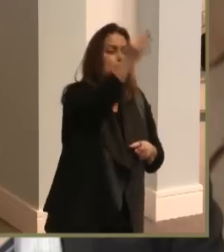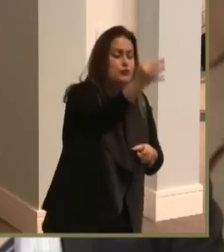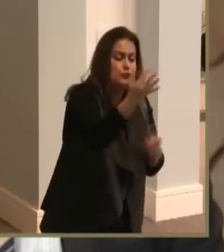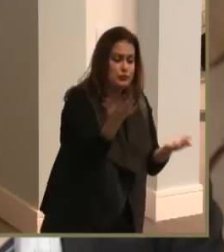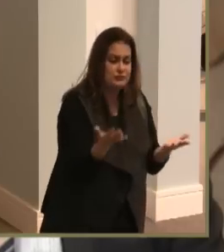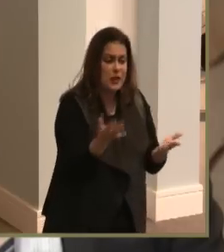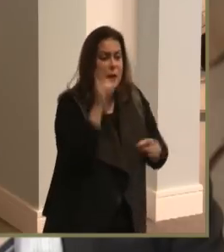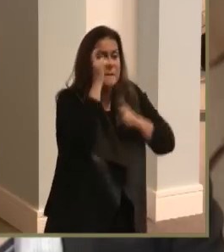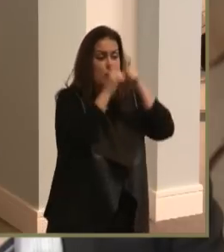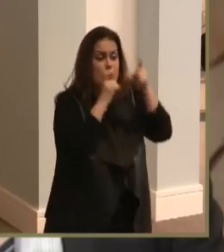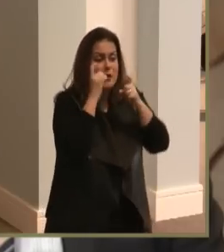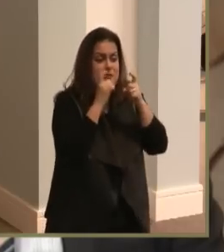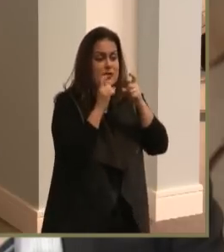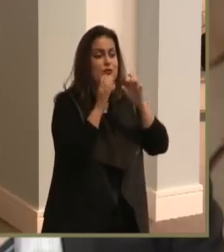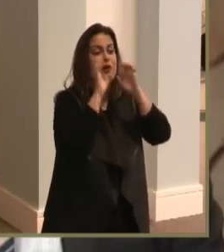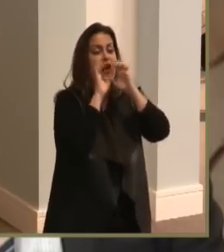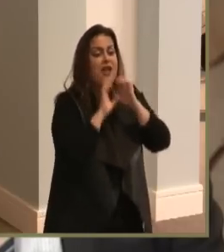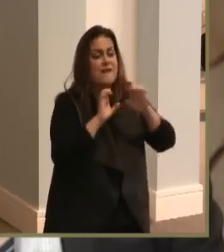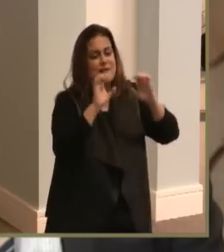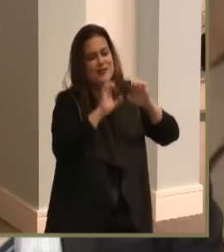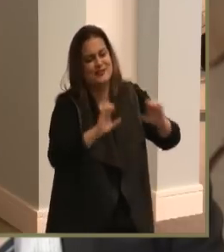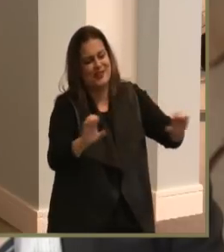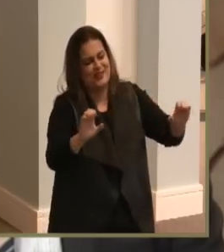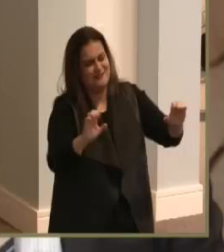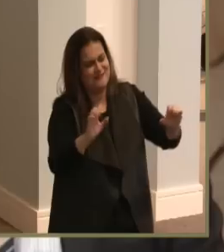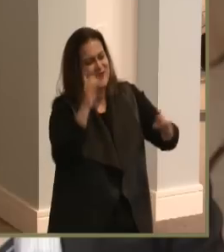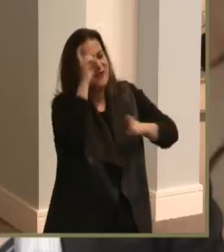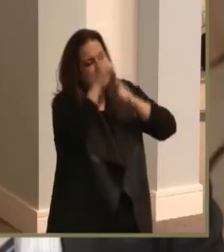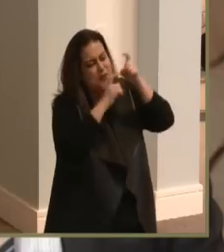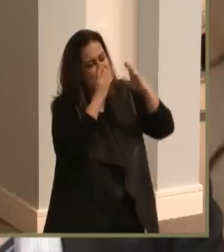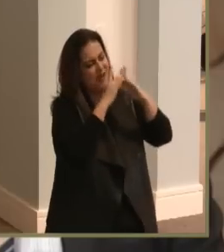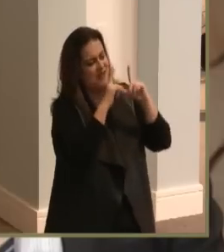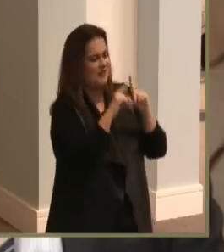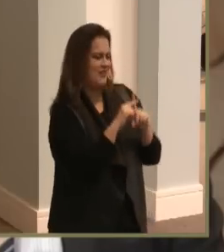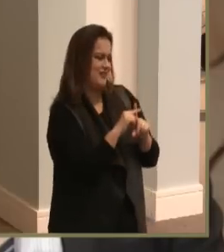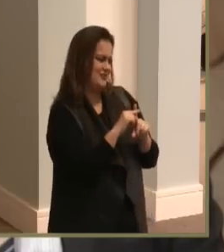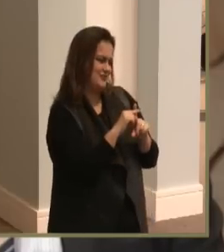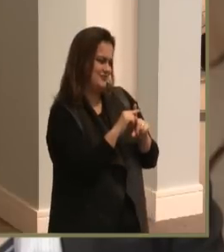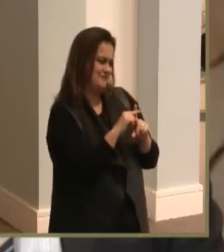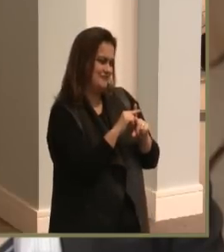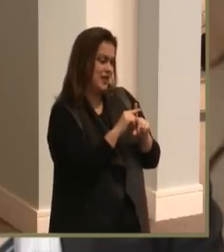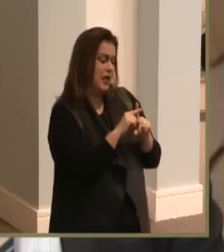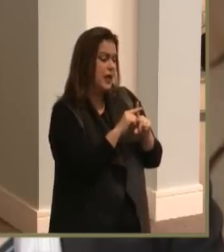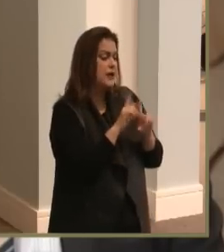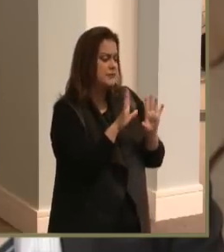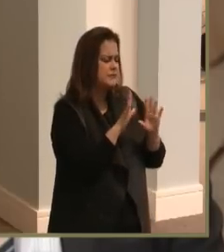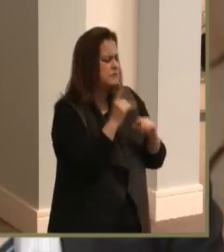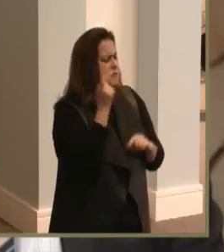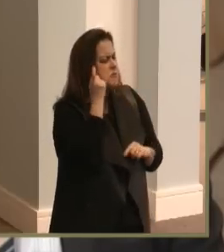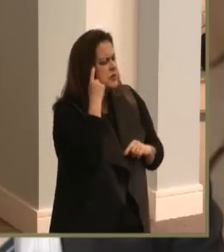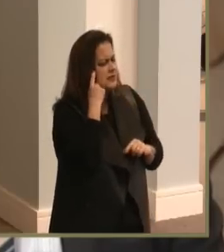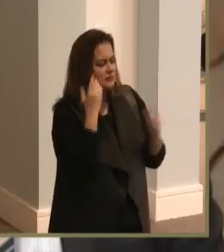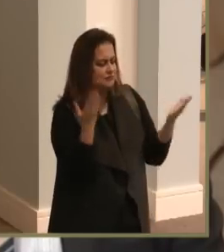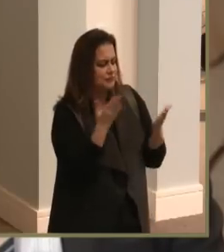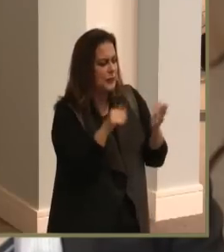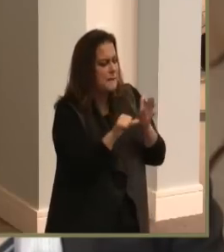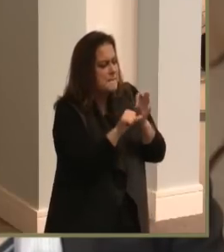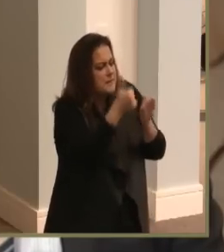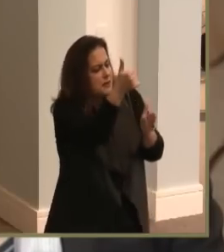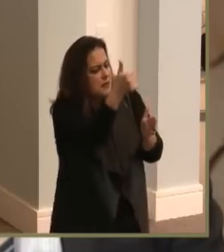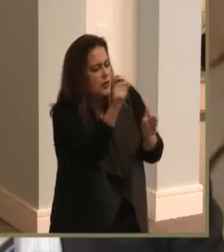e para com as igrejas. E eu gostaria, inclusive, de estar fazendo uma reflexão sobre isto. Mas, em primeiro